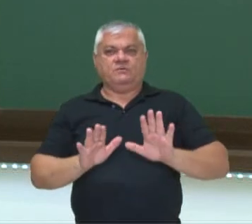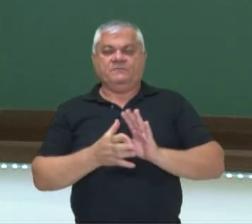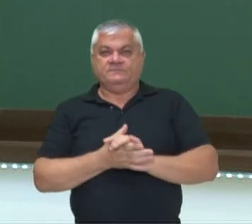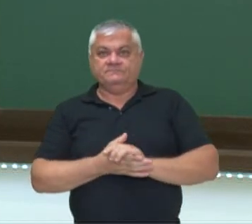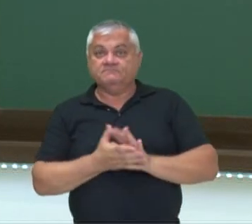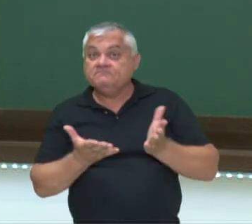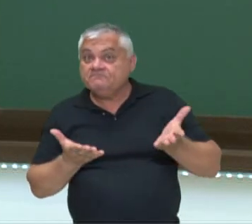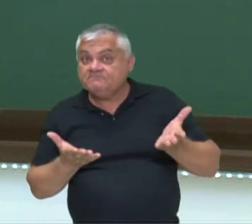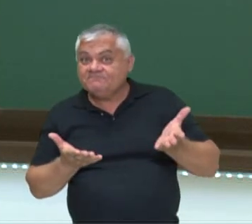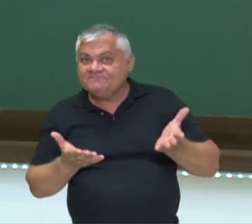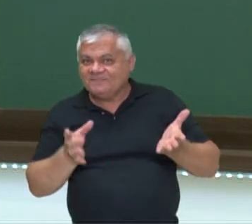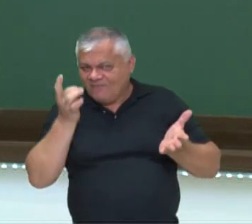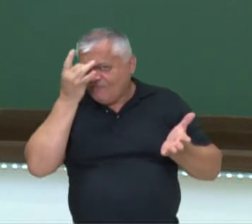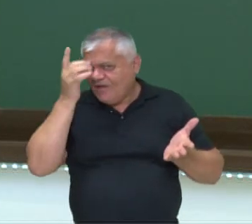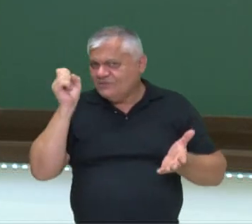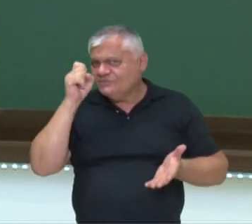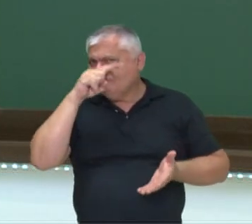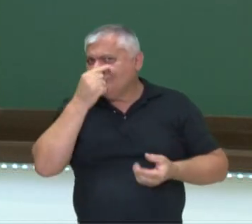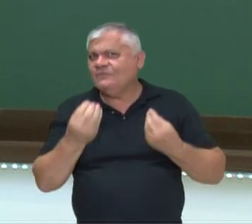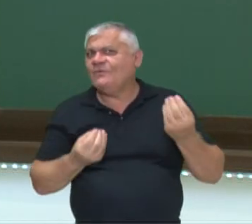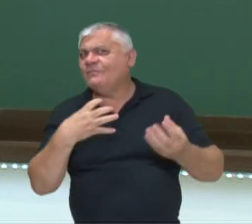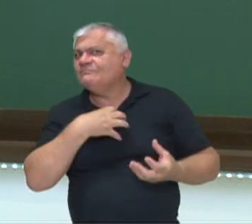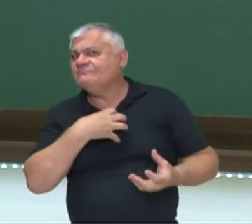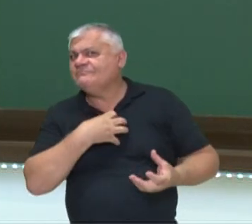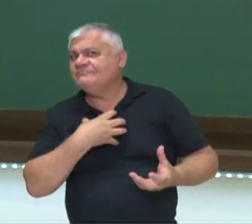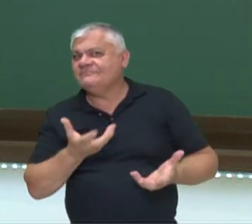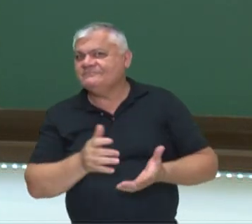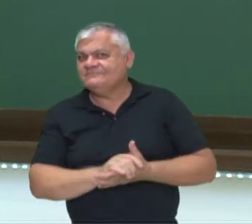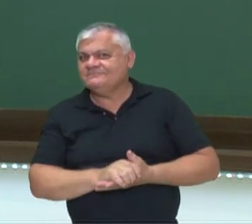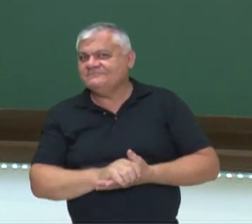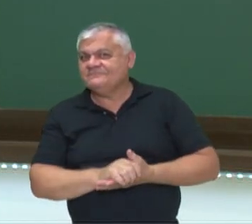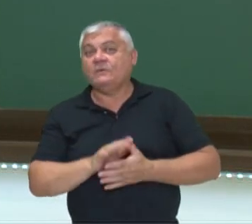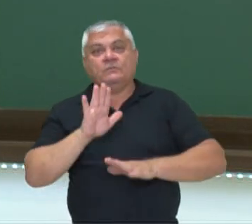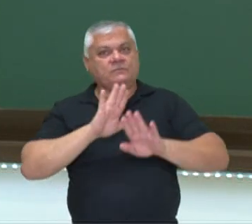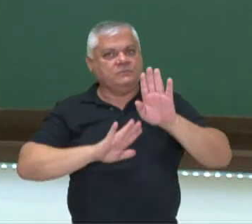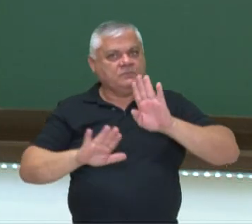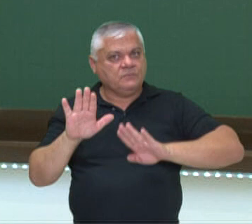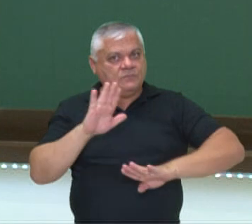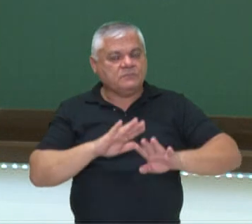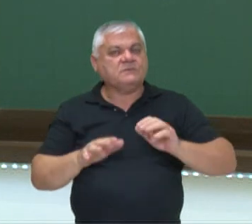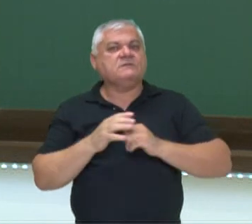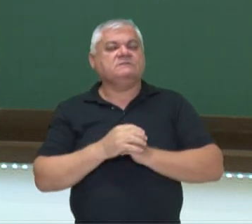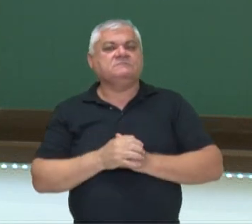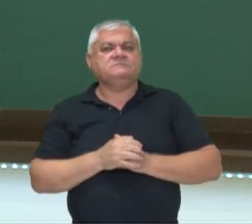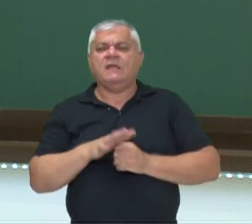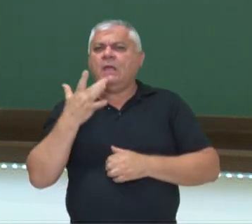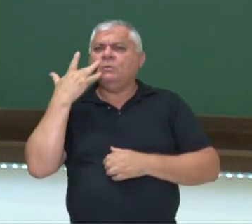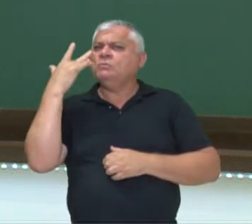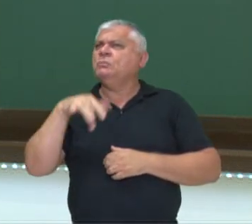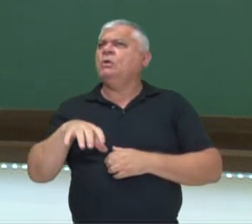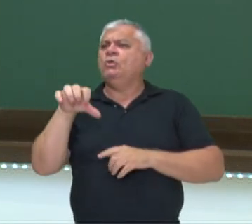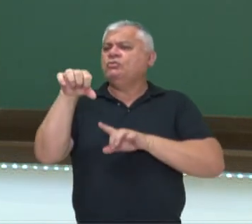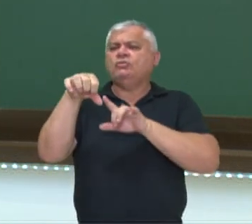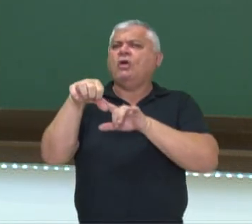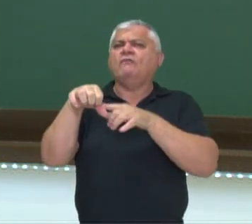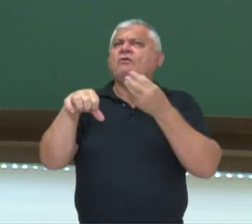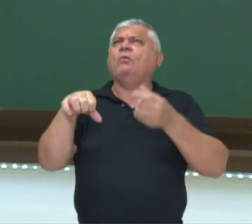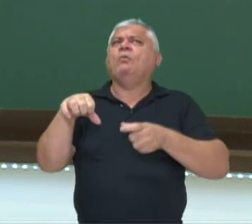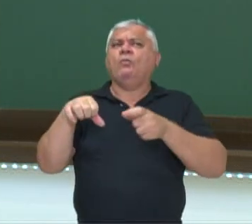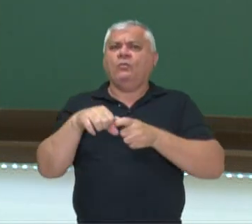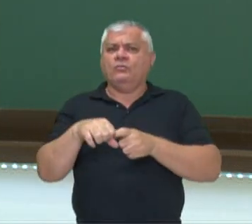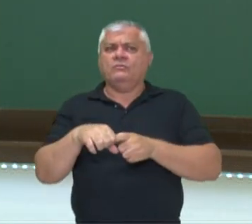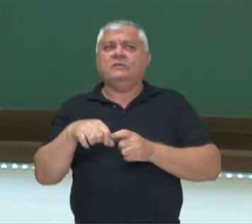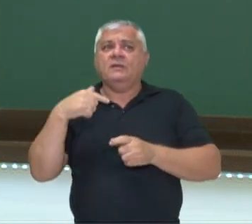0,49. E aí? Fácil, difícil, como foi? Só tomar cuidado. Ah, professora, eu não sei de onde saiu o 9. O 9, gente, ele